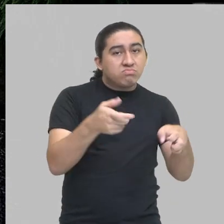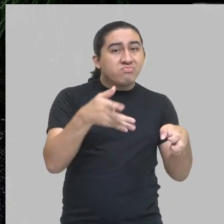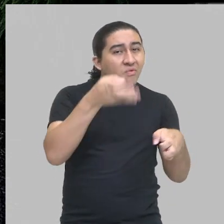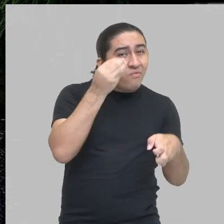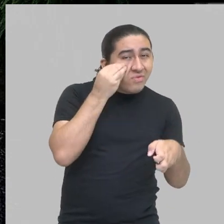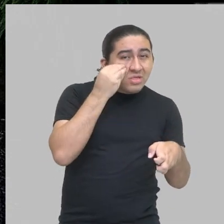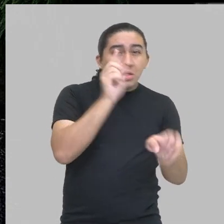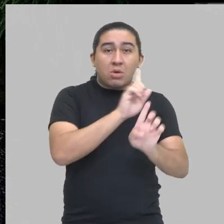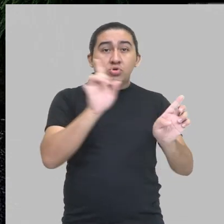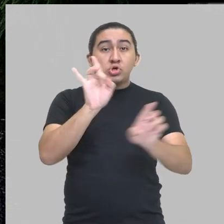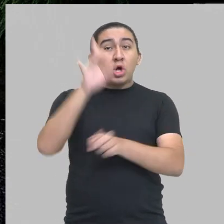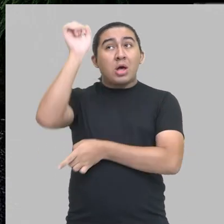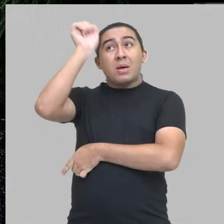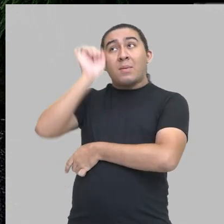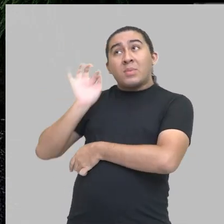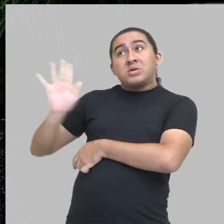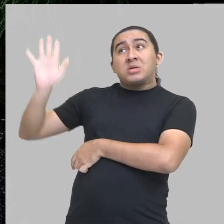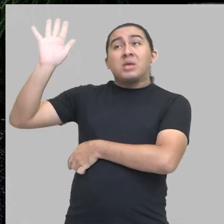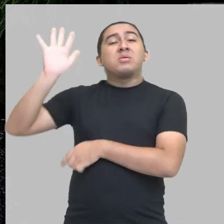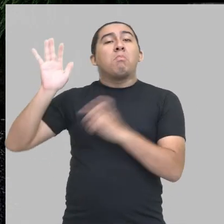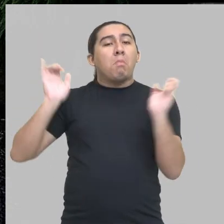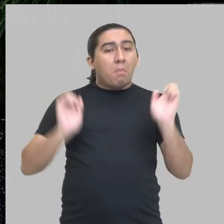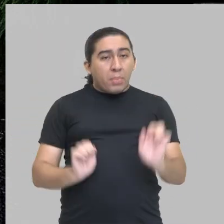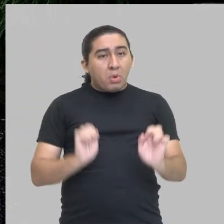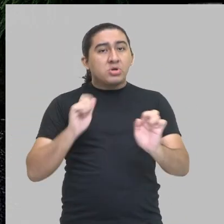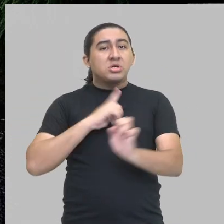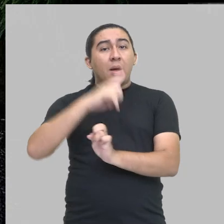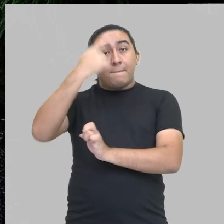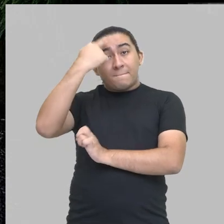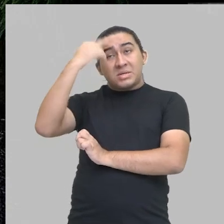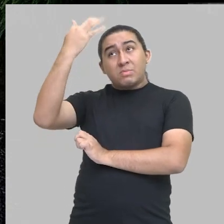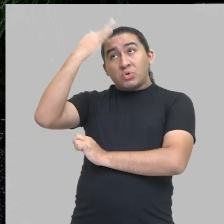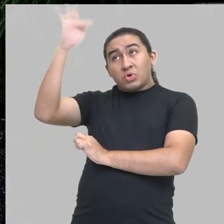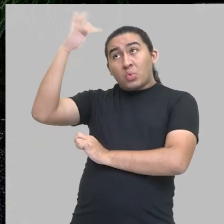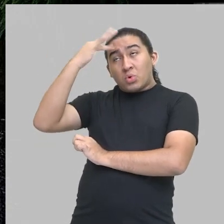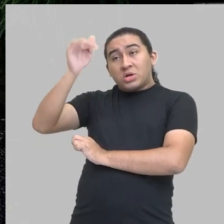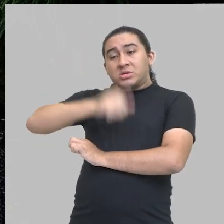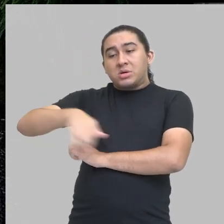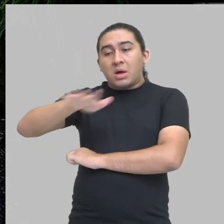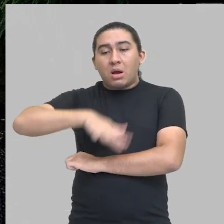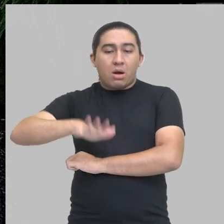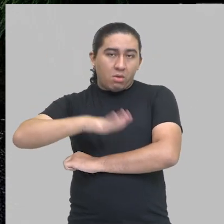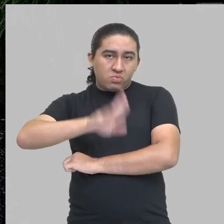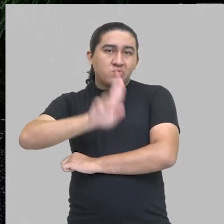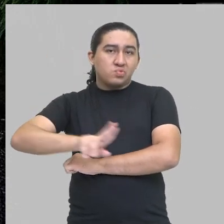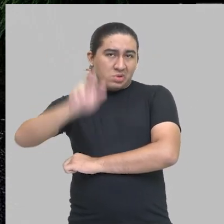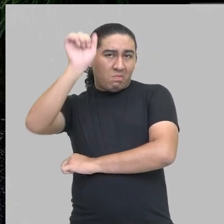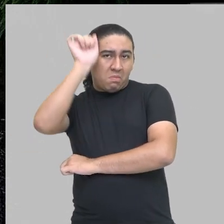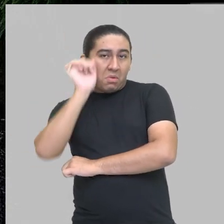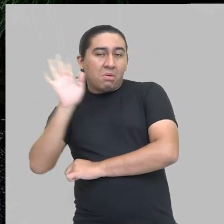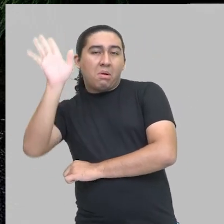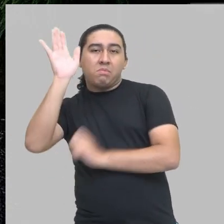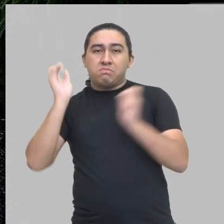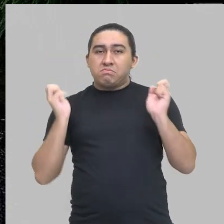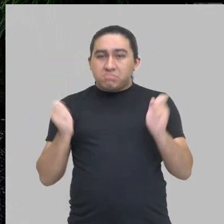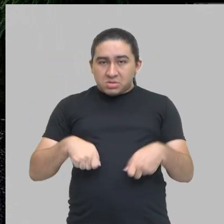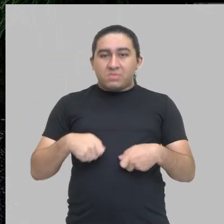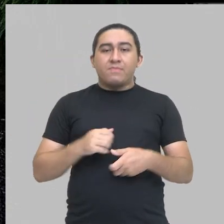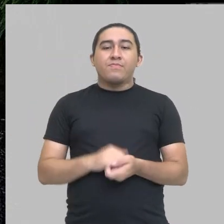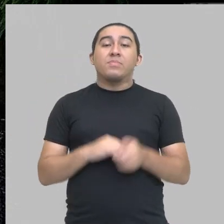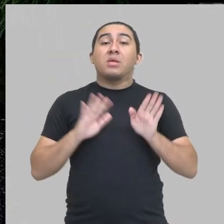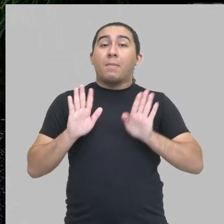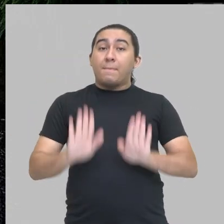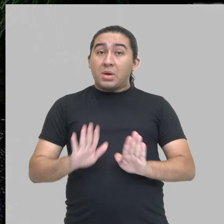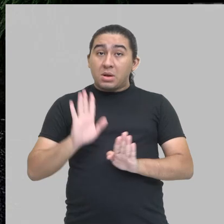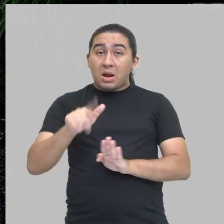muito com a abstração. Ela permite a formulação de teorias gerais, né? Vejam bem, ó, nós estamos no